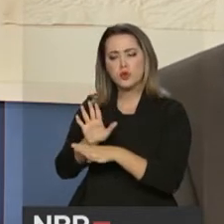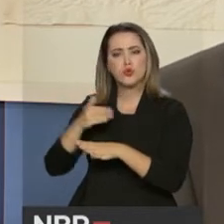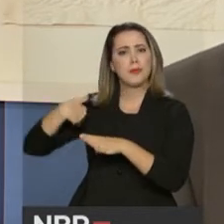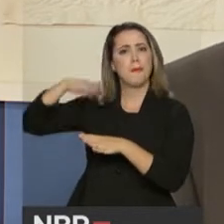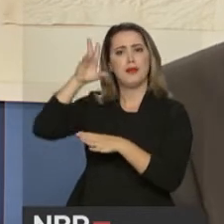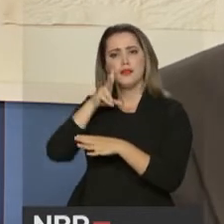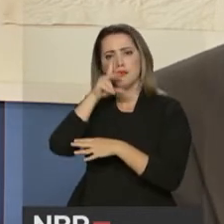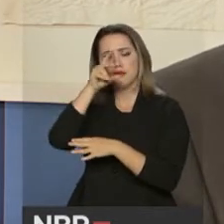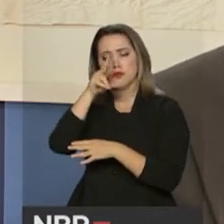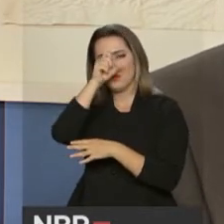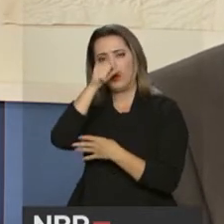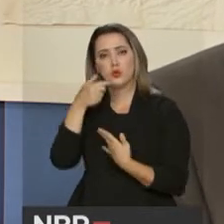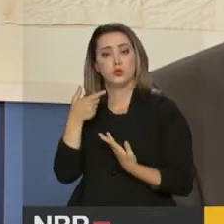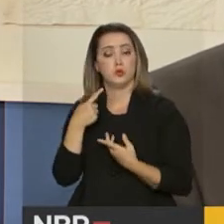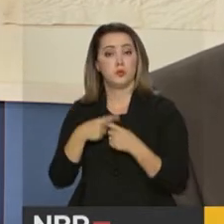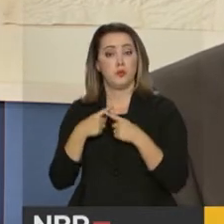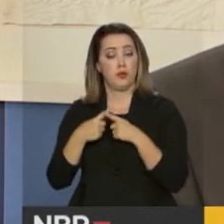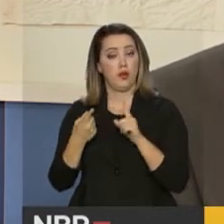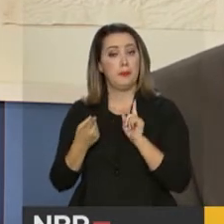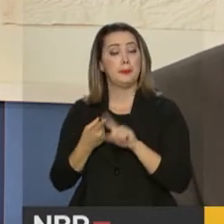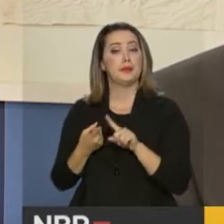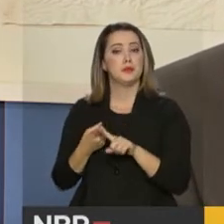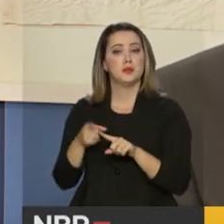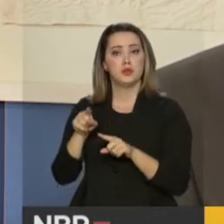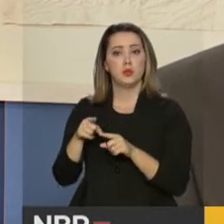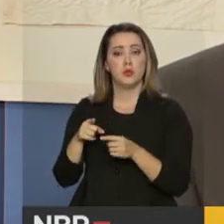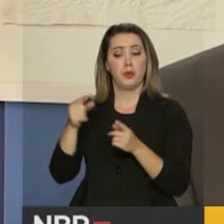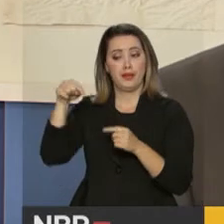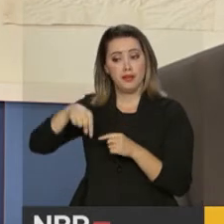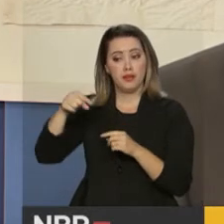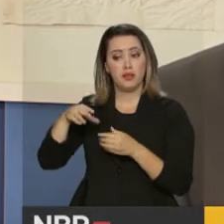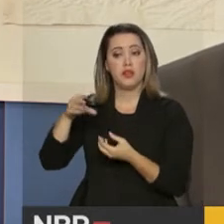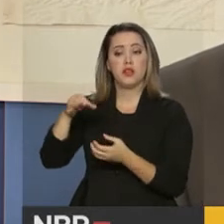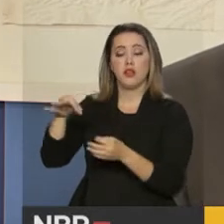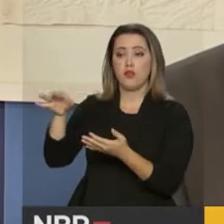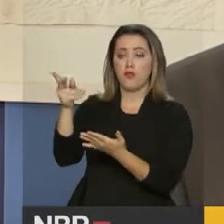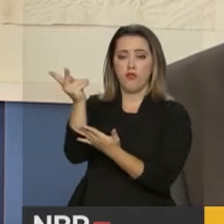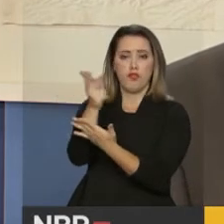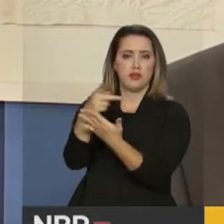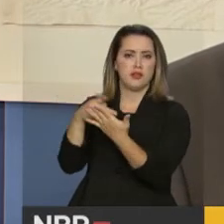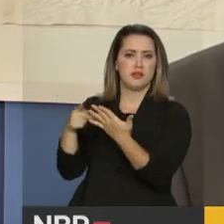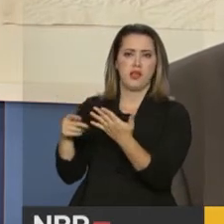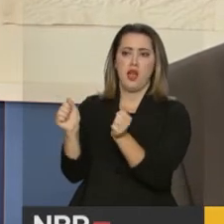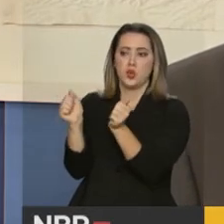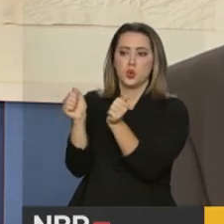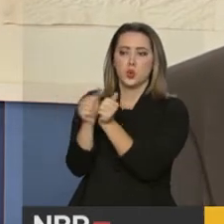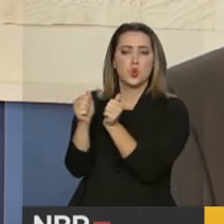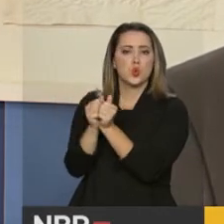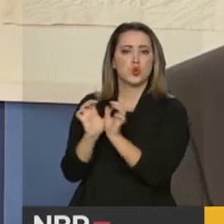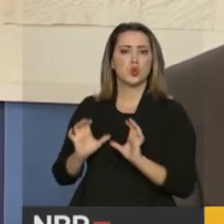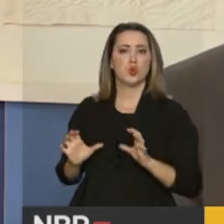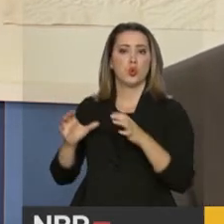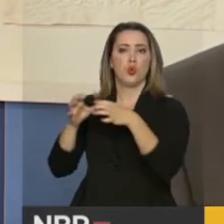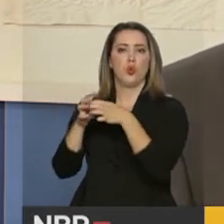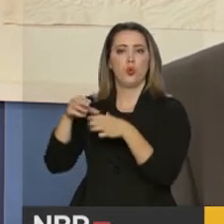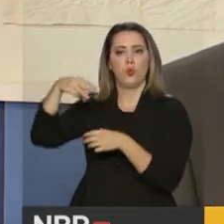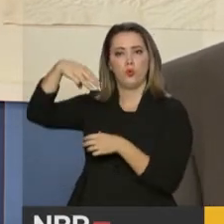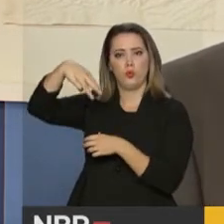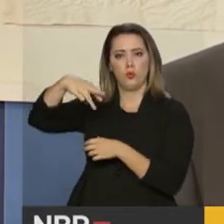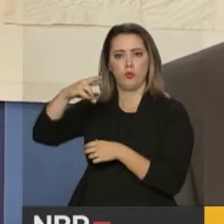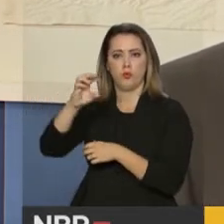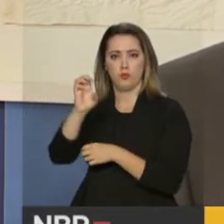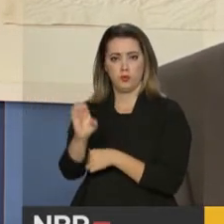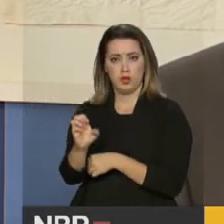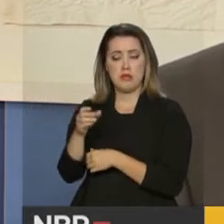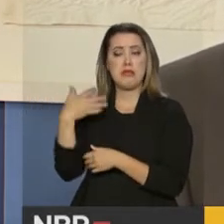colaborativa. Primeiro, porque o palácio foi desenhado com o Itamaraty muito presente, ou seja, decidindo e